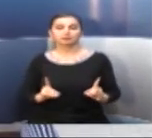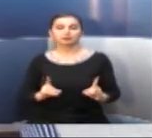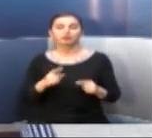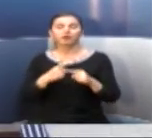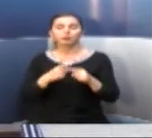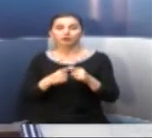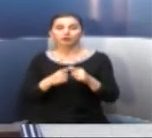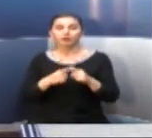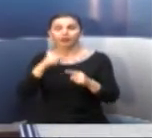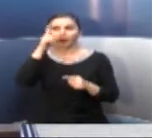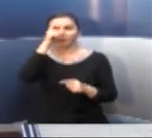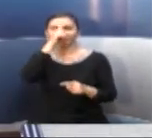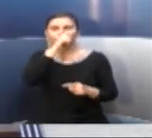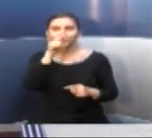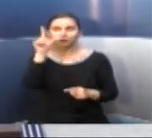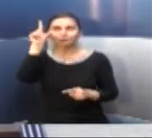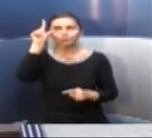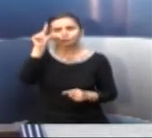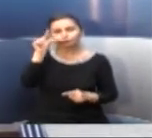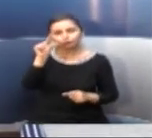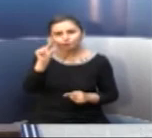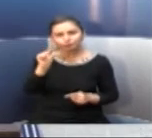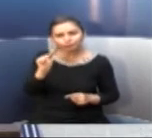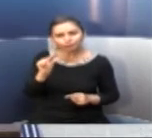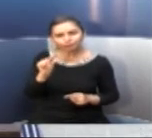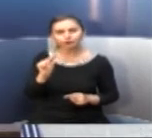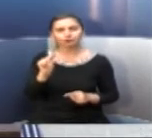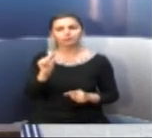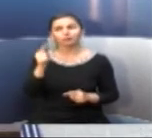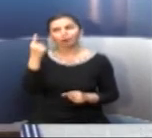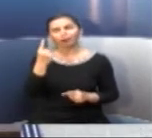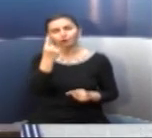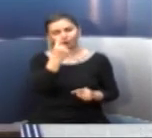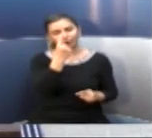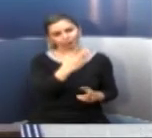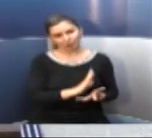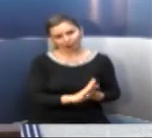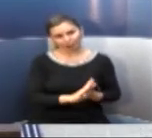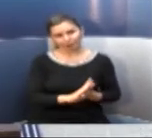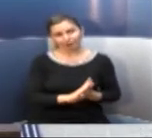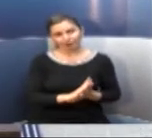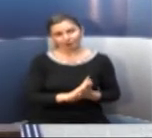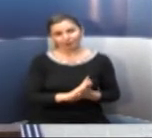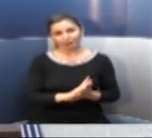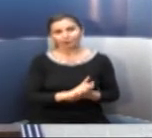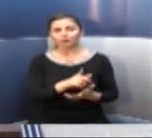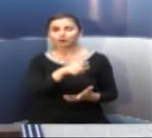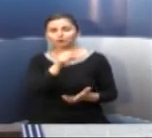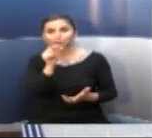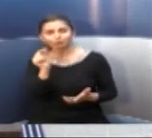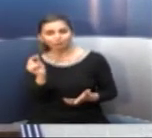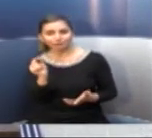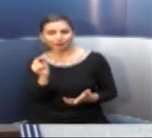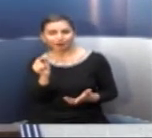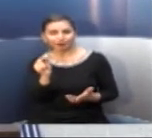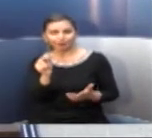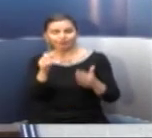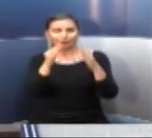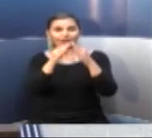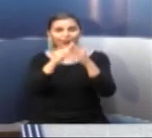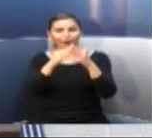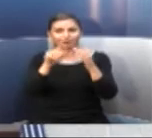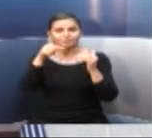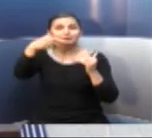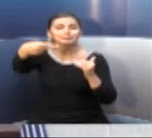minorizado as dificuldades de cada um, que ao sair de casa já tem dificuldade. Infelizmente, cidade esburacada